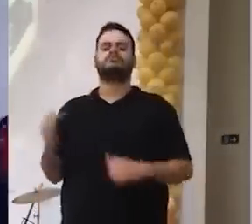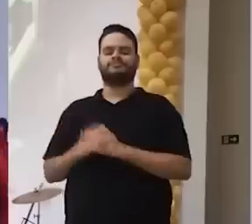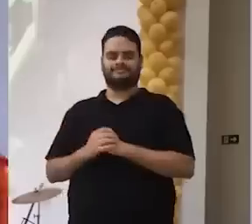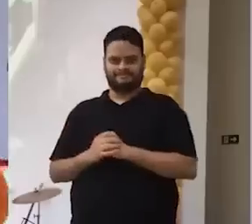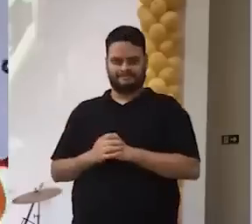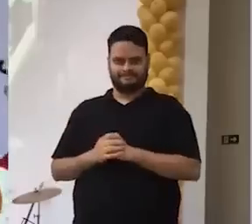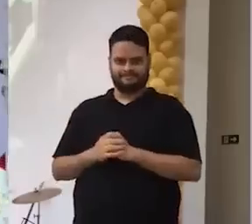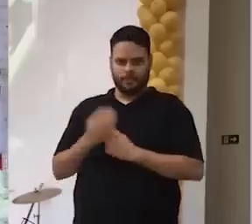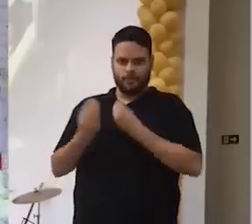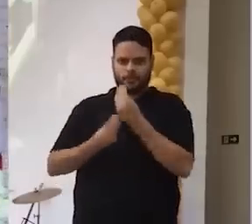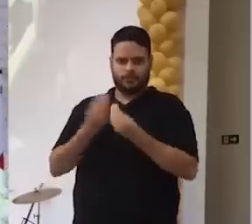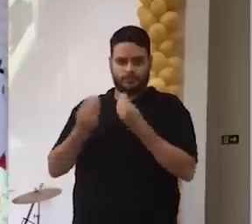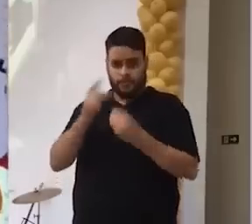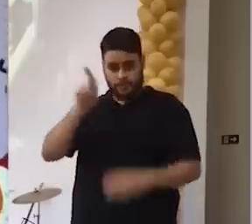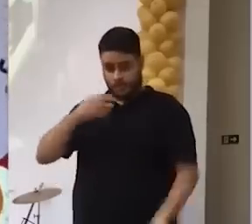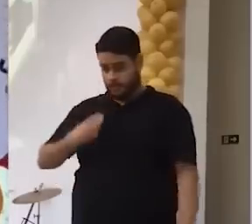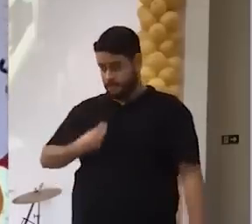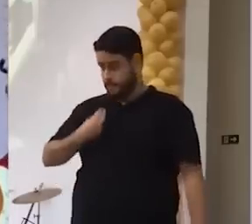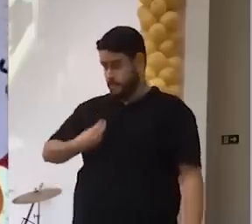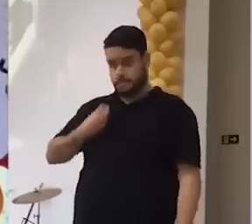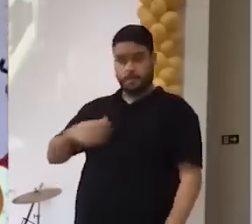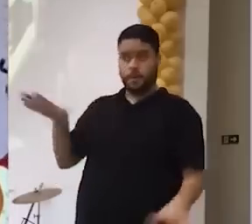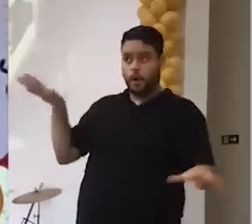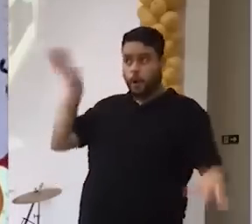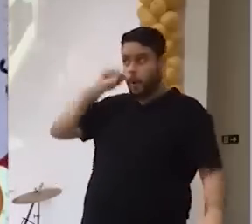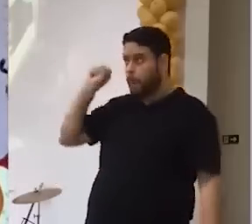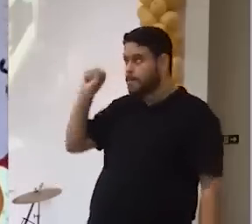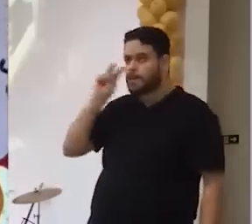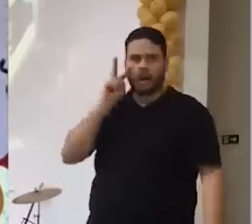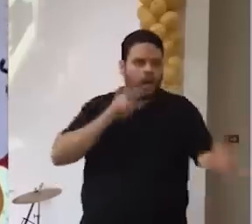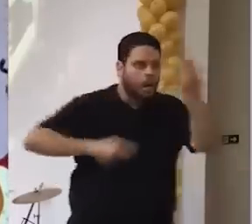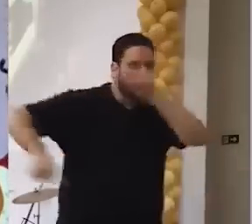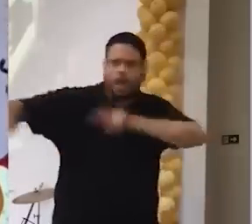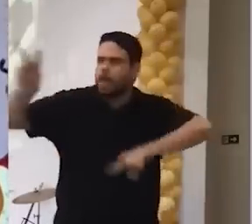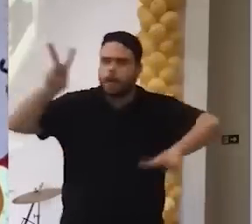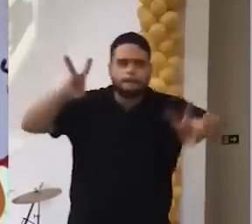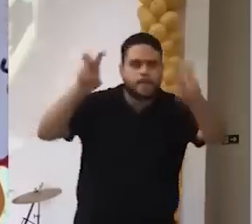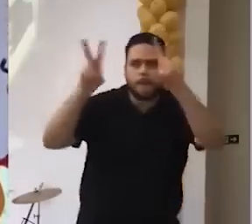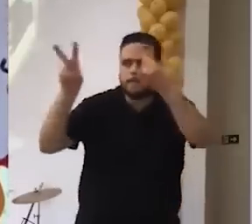Quanto vale o fato de vocês estarem me ouvindo? Quanto vale isso?